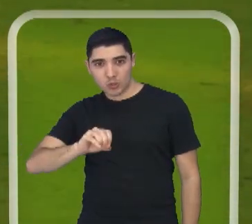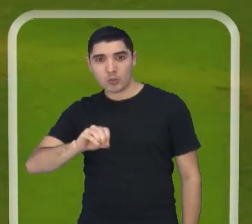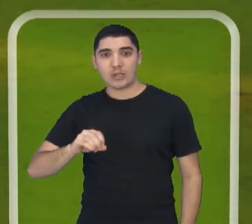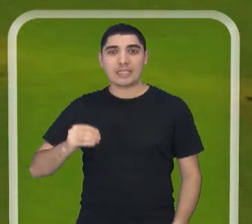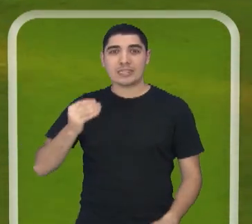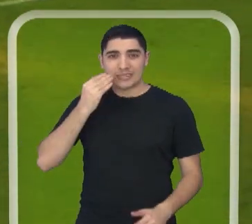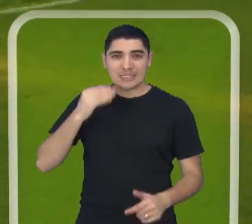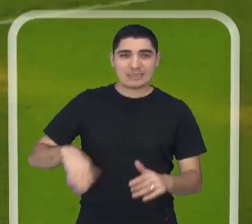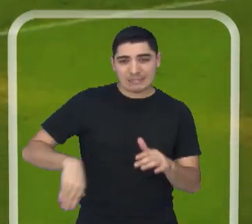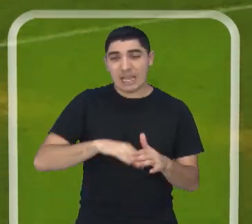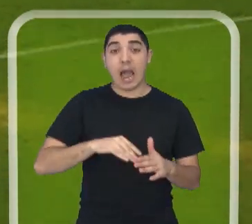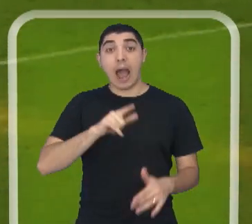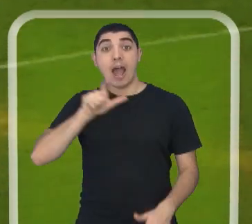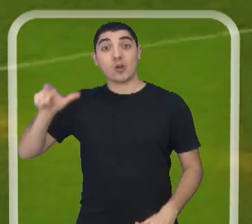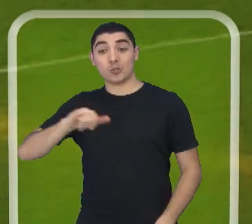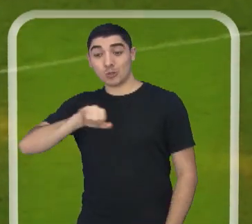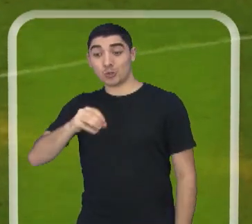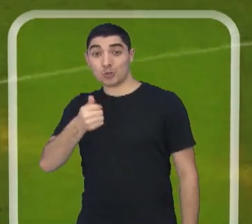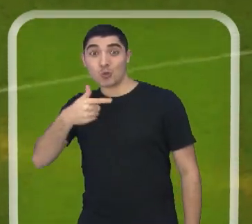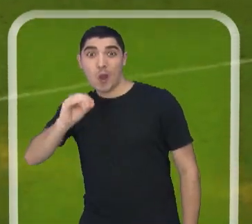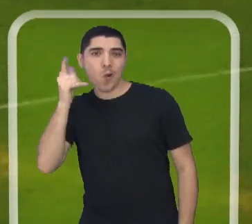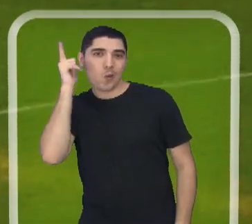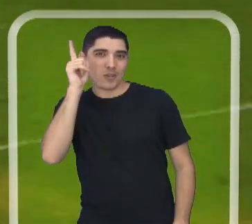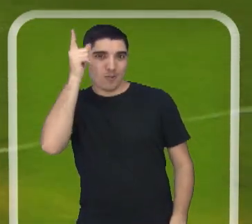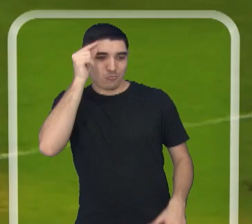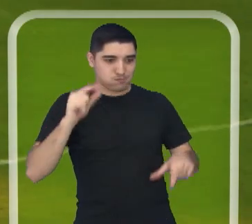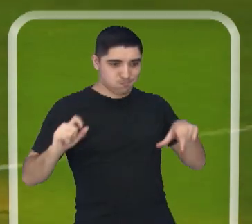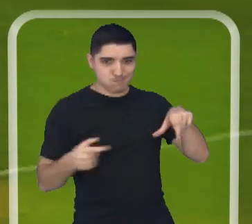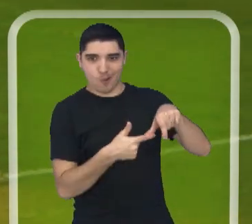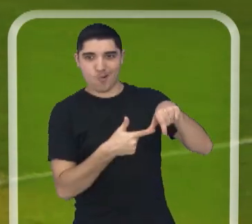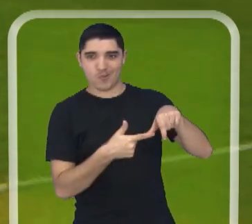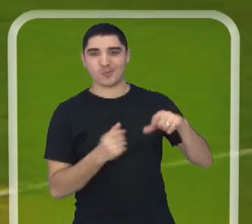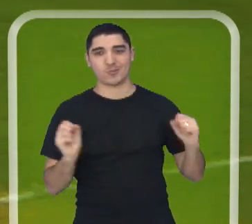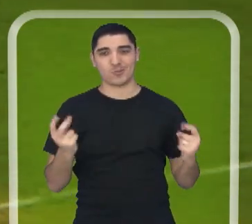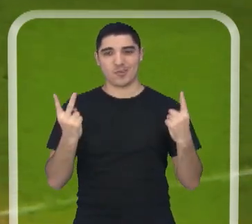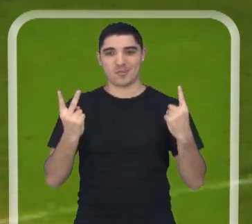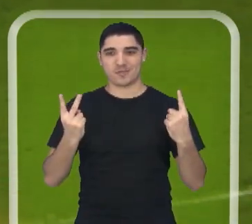Vitor aproveitou a sobra para empurrar para as redes.